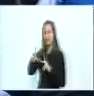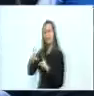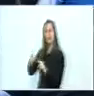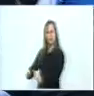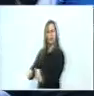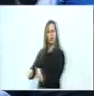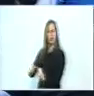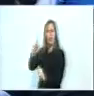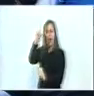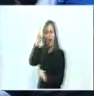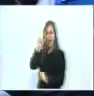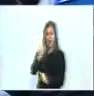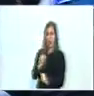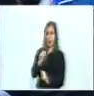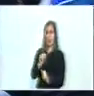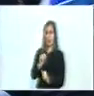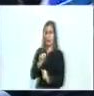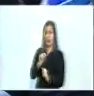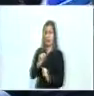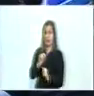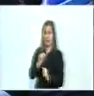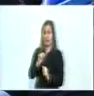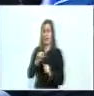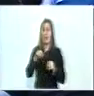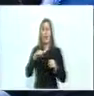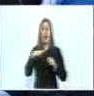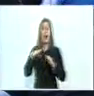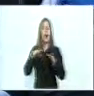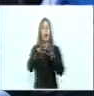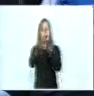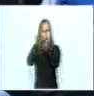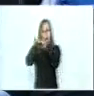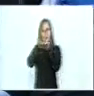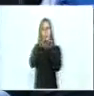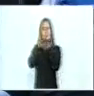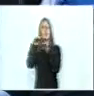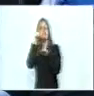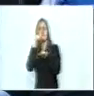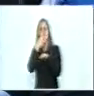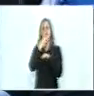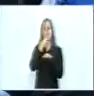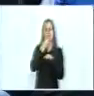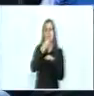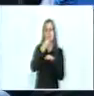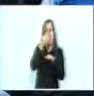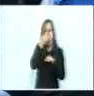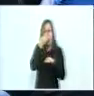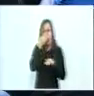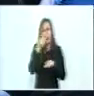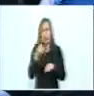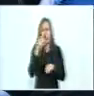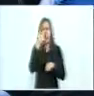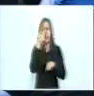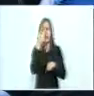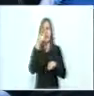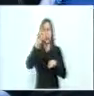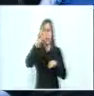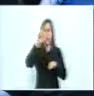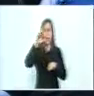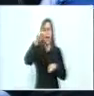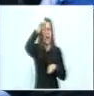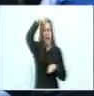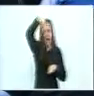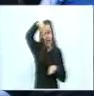para reduzir a desigualdade de gênero. Atenciosamente, doutora Ana Flávia